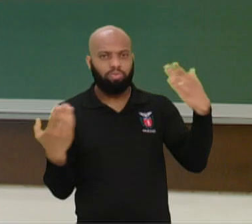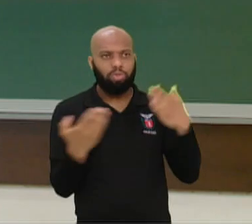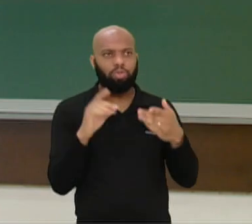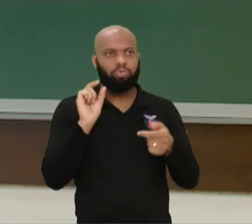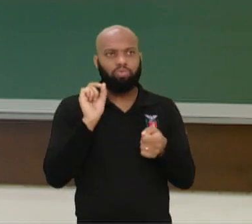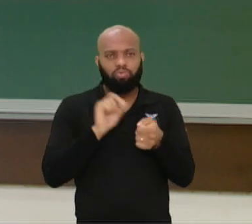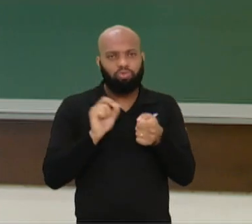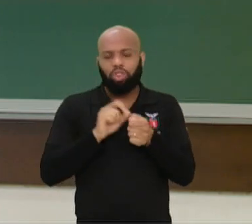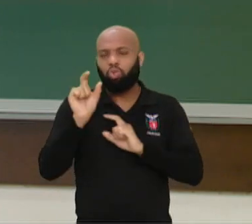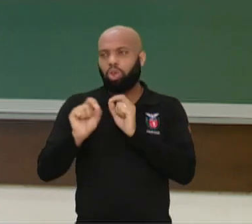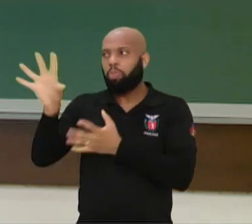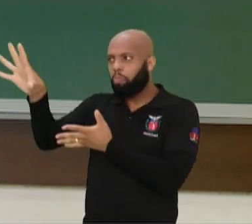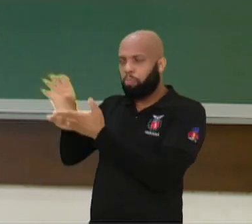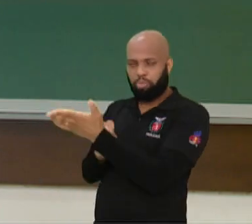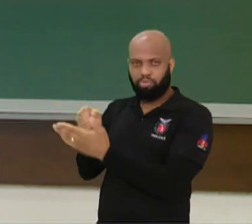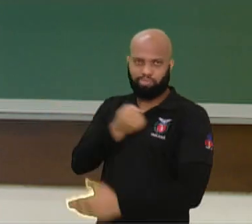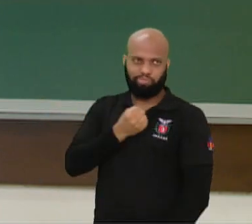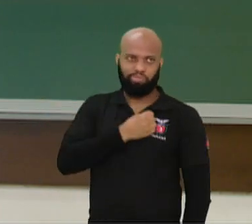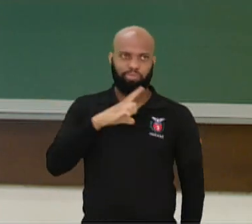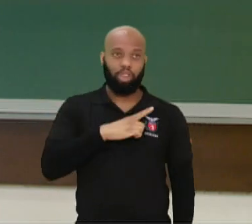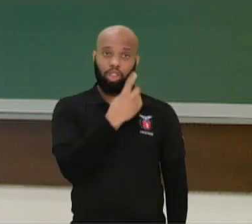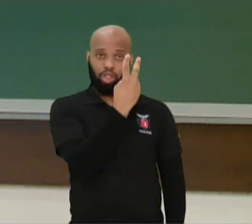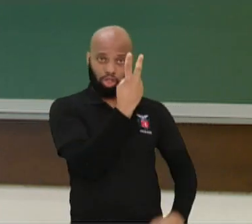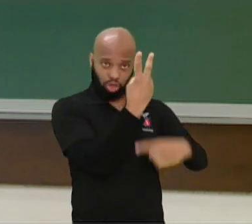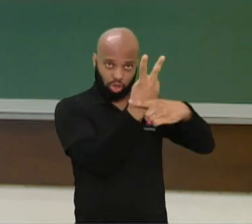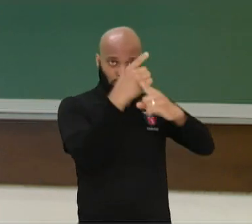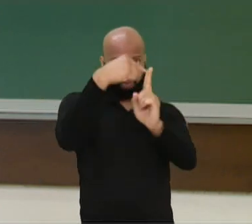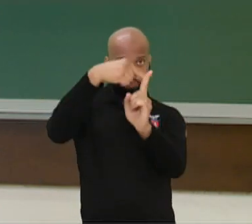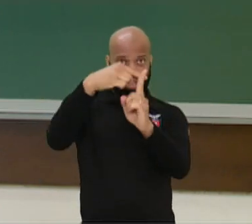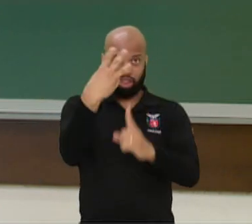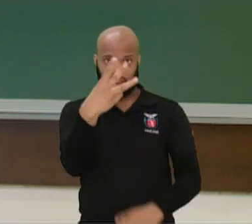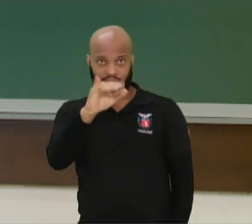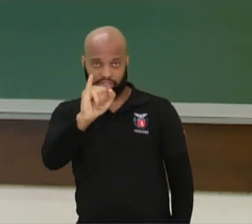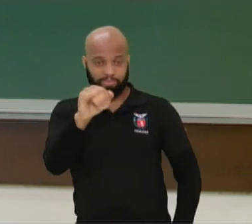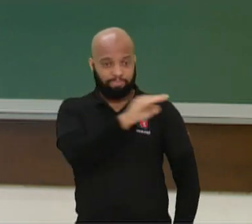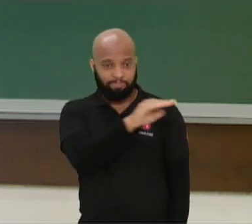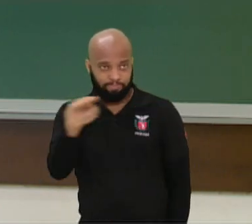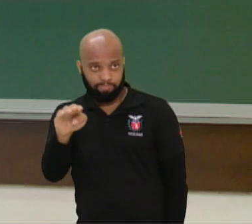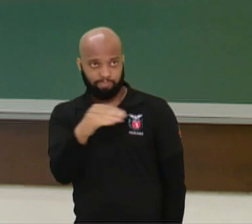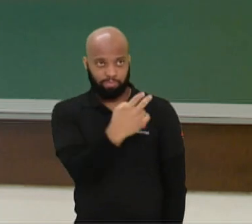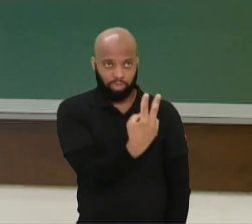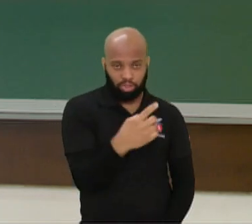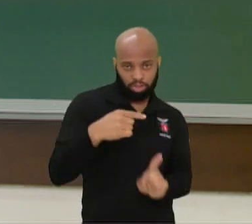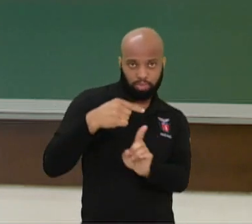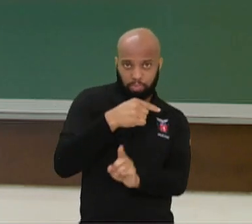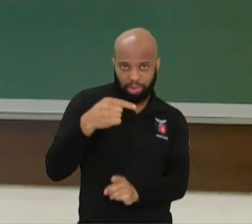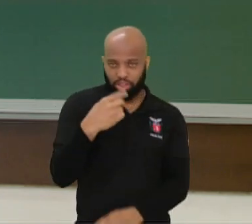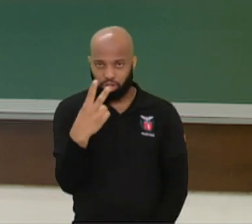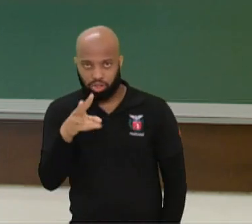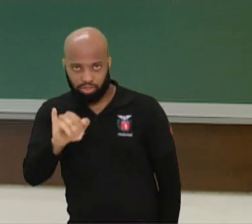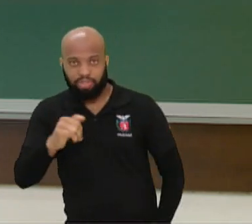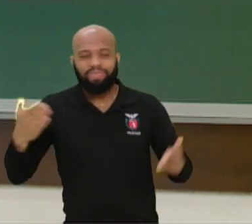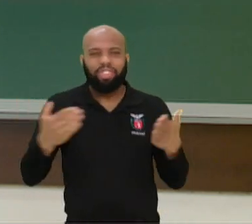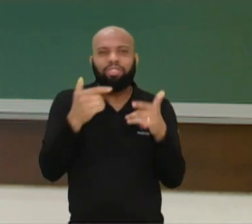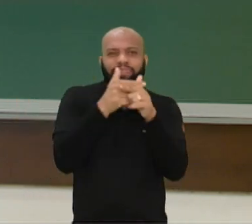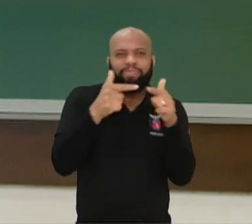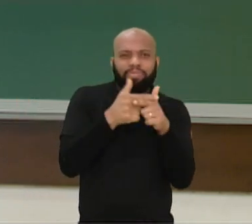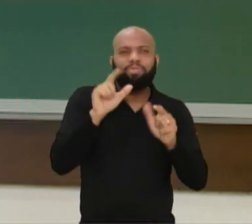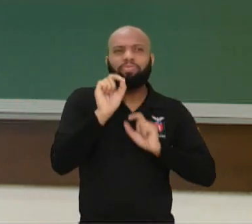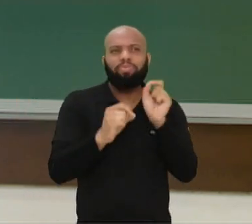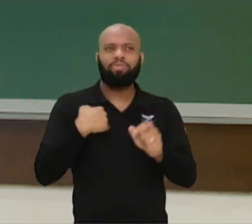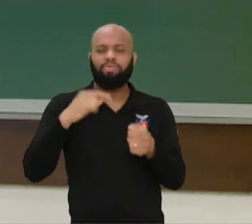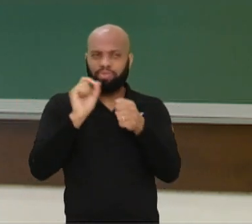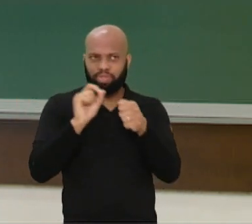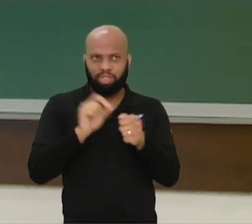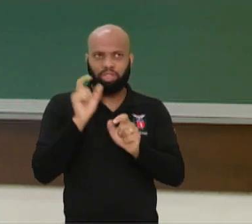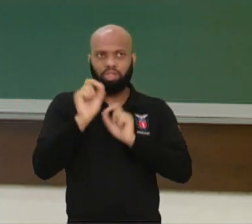os números do enunciado, 2 mais 3i dividido por 2 menos 2i. Essa divisão eu vou